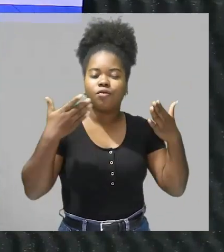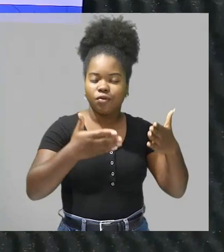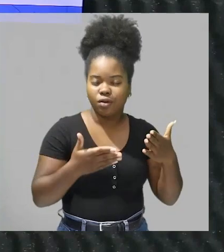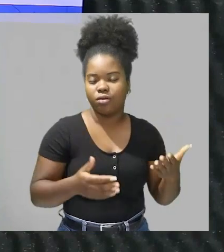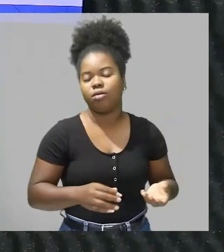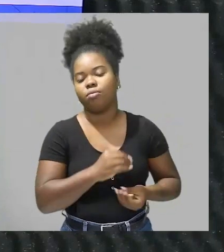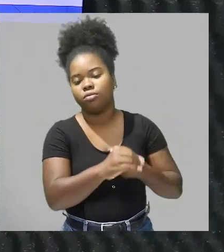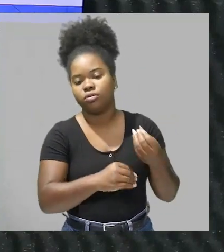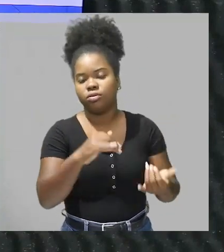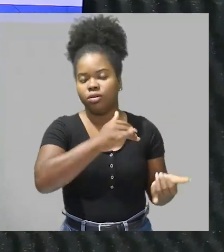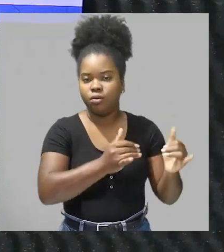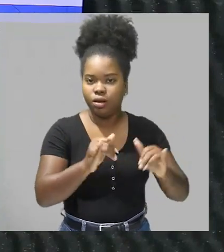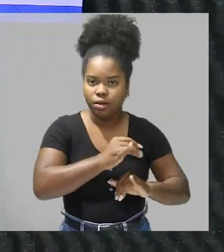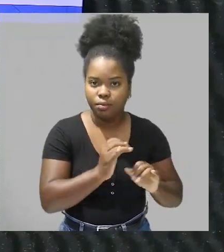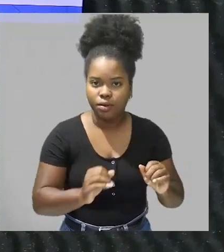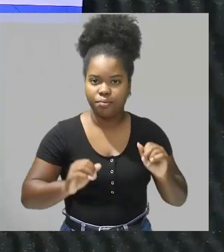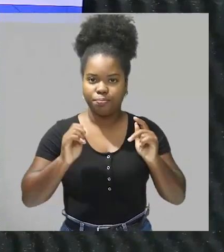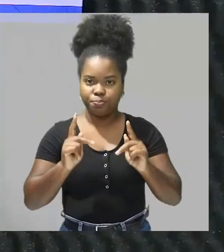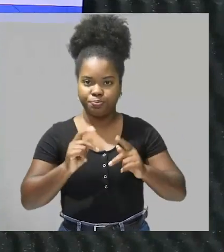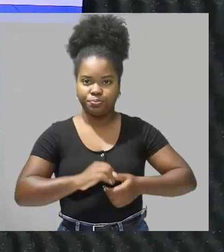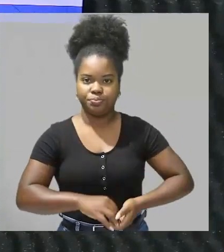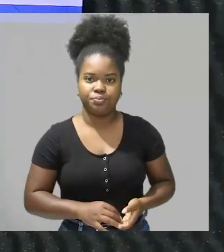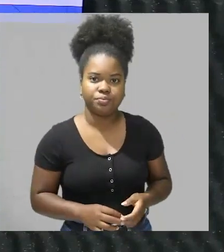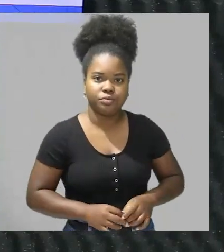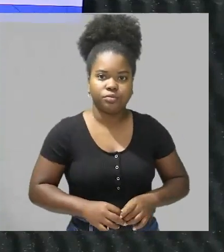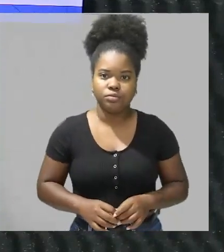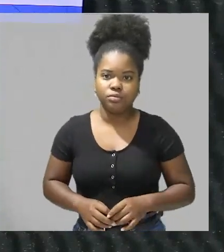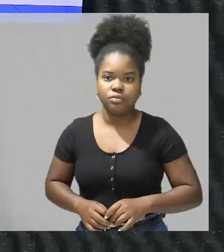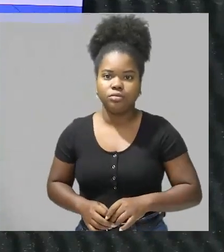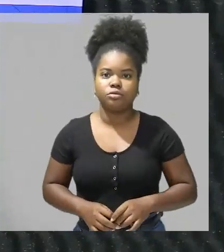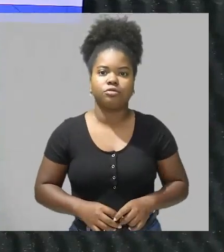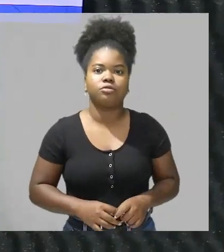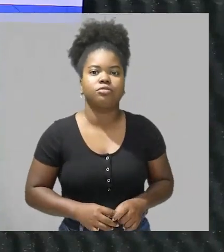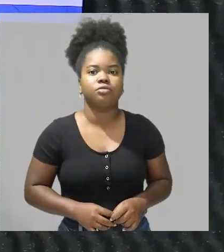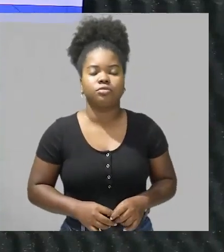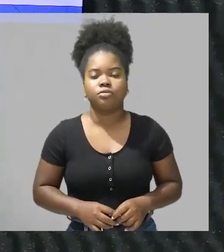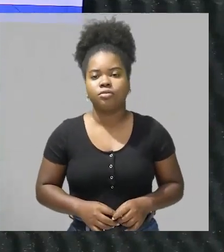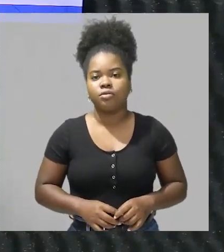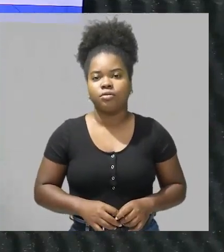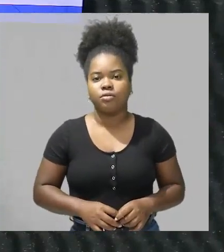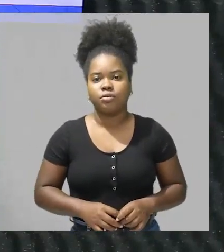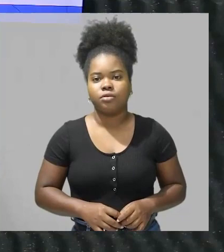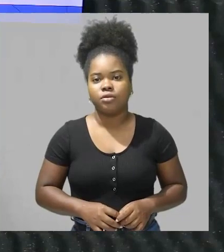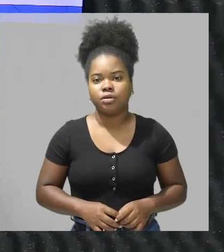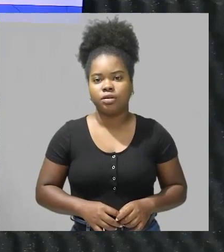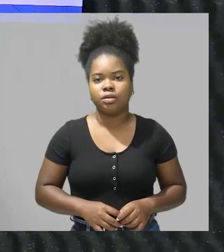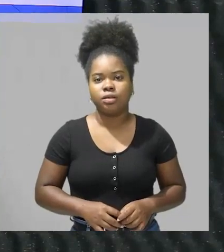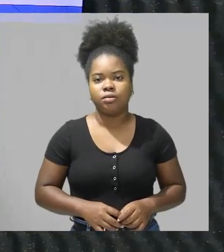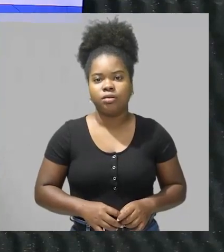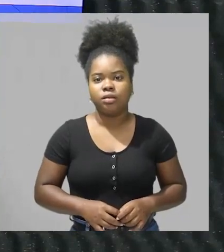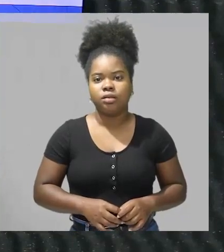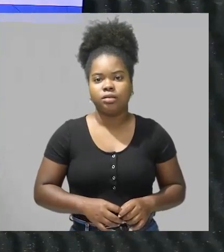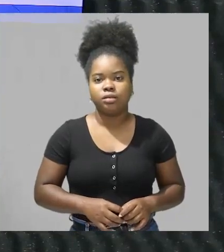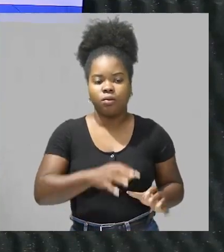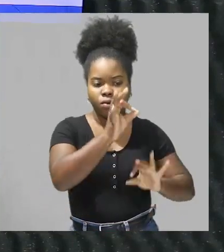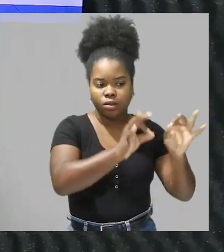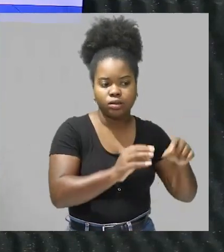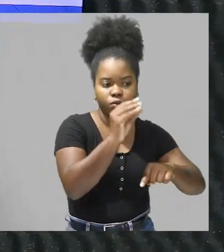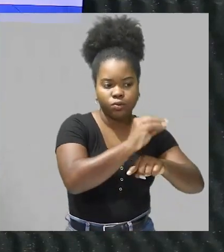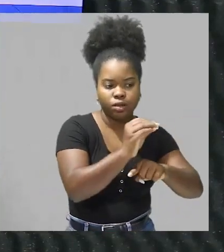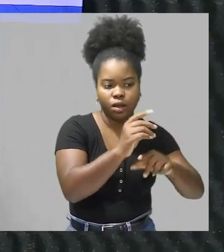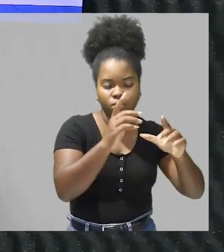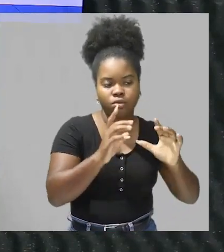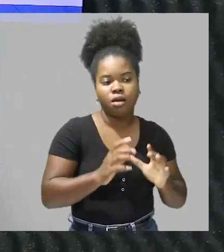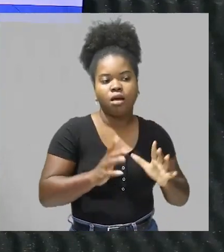adicionadas as substâncias químicas Ok então é tratamento de água é